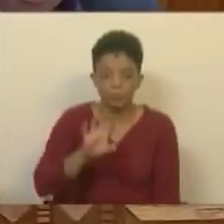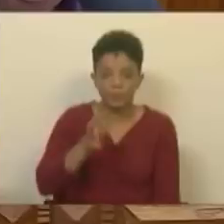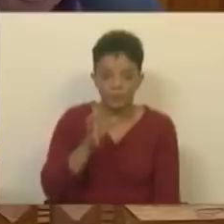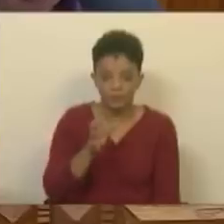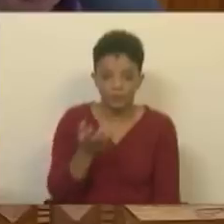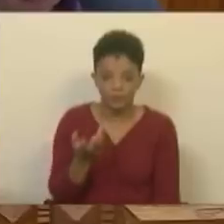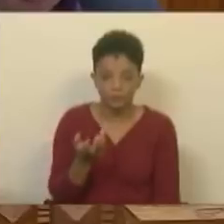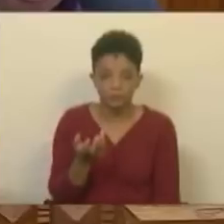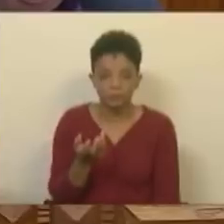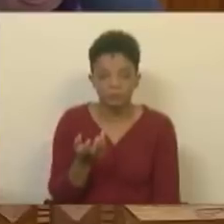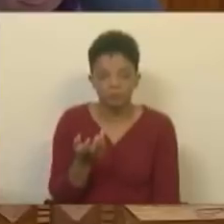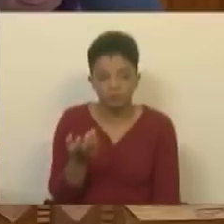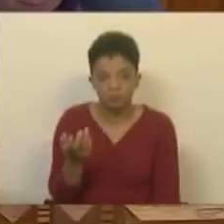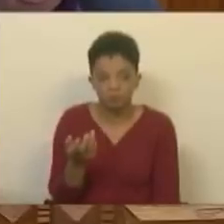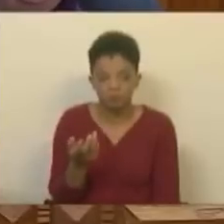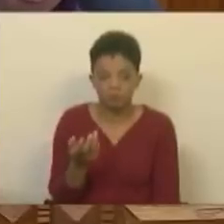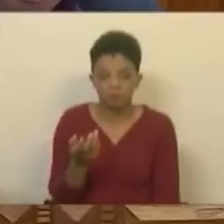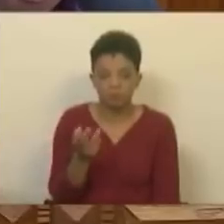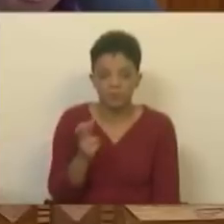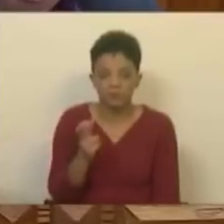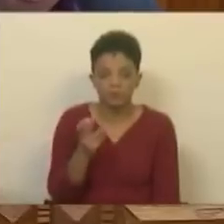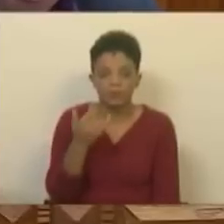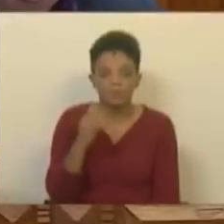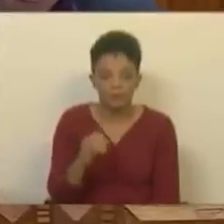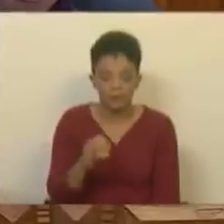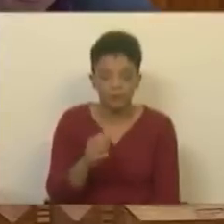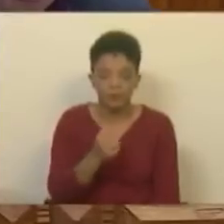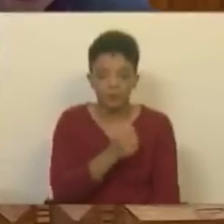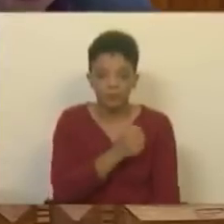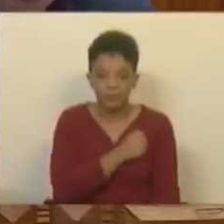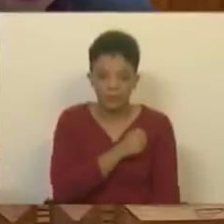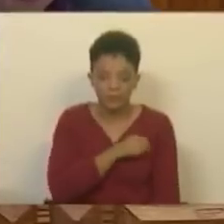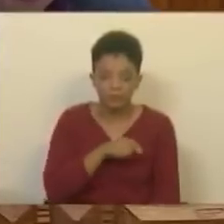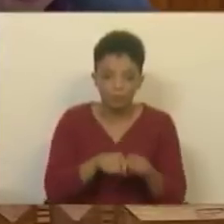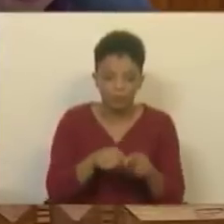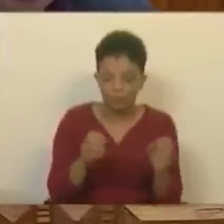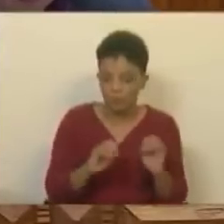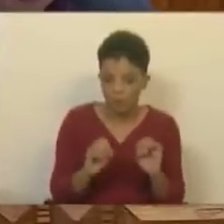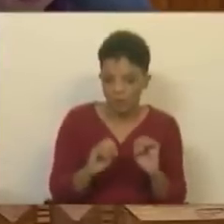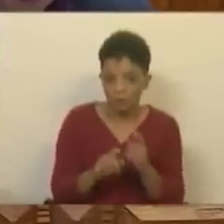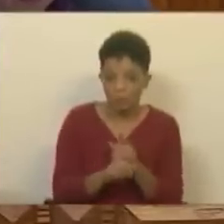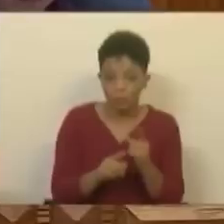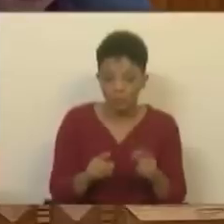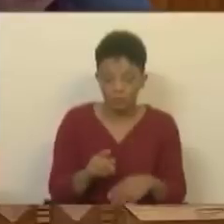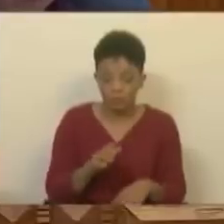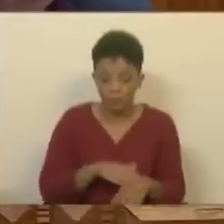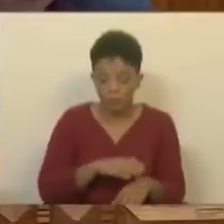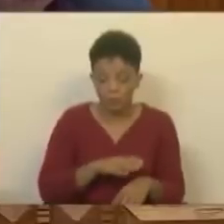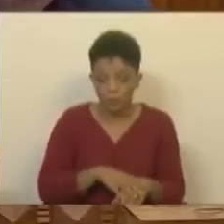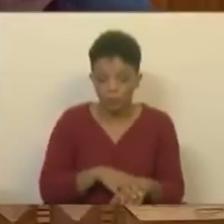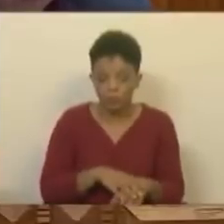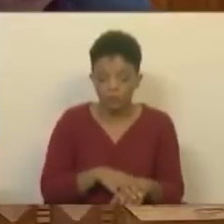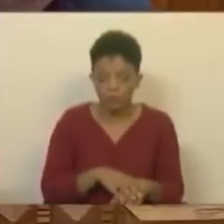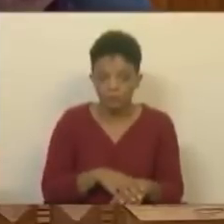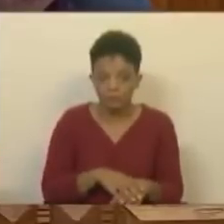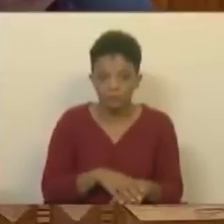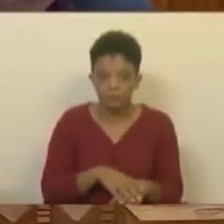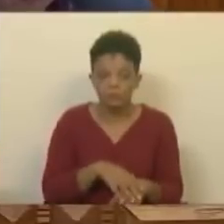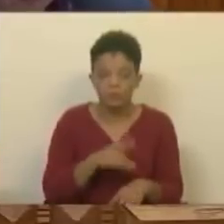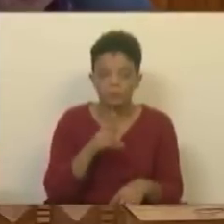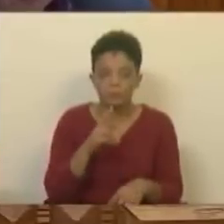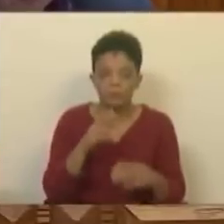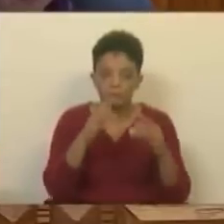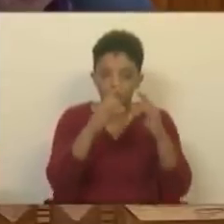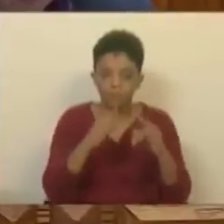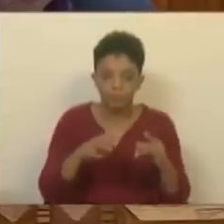praticamente duas décadas shampoo de cada habitação Porque a partir do momento em que forem radicadas as barracas